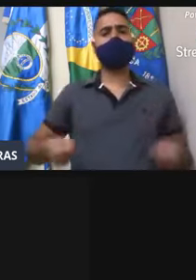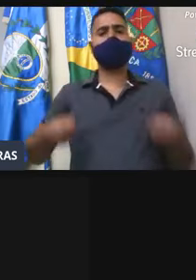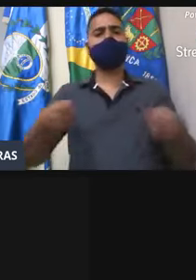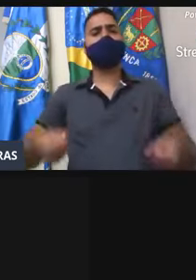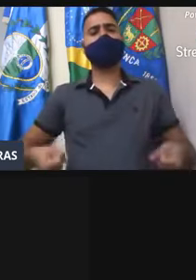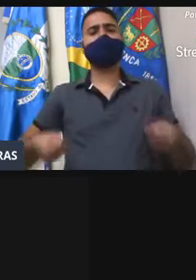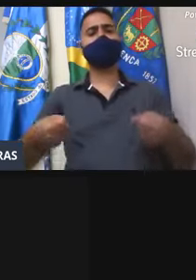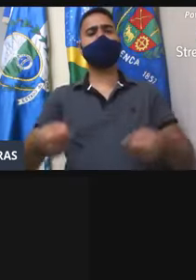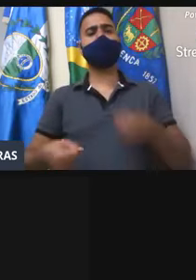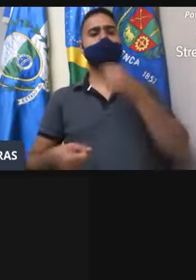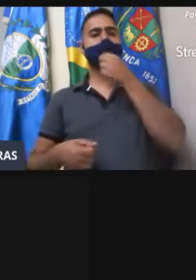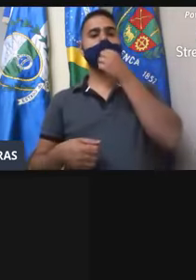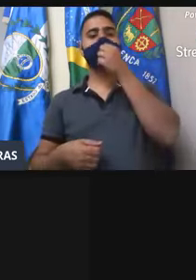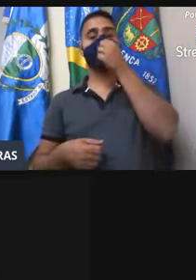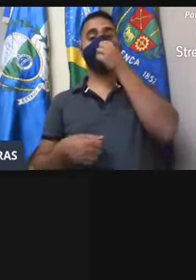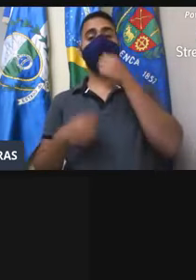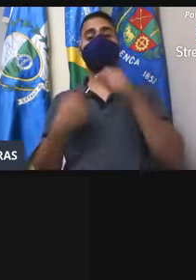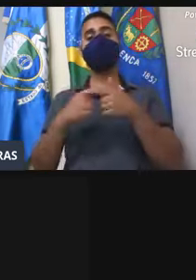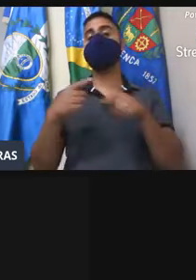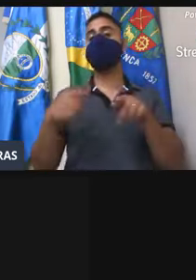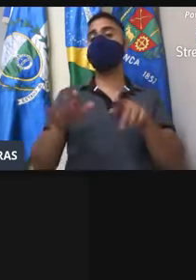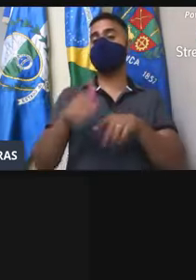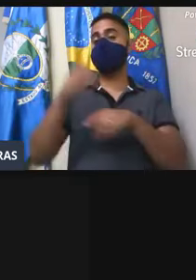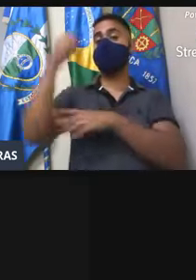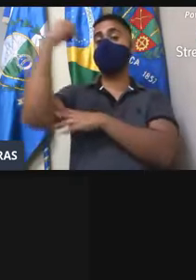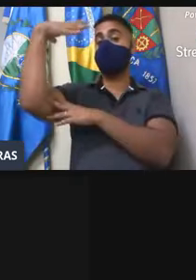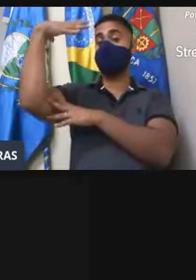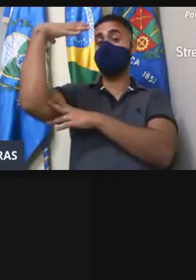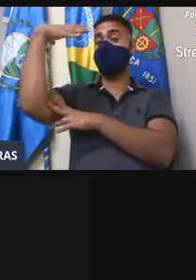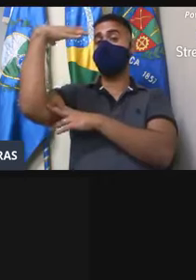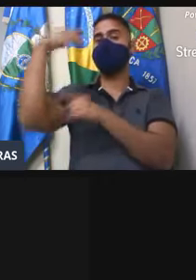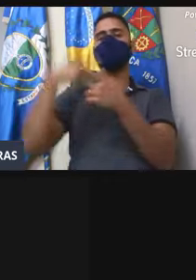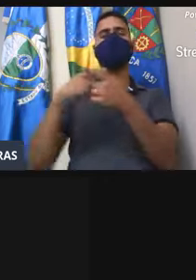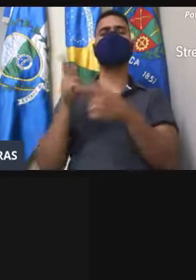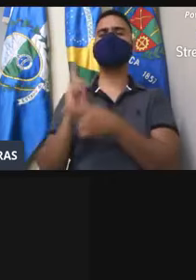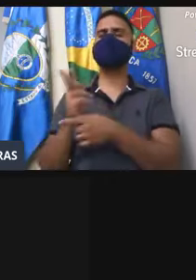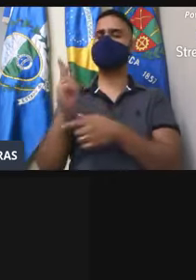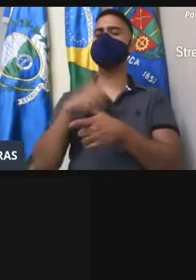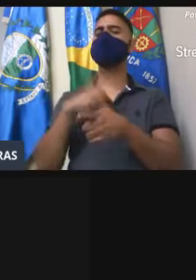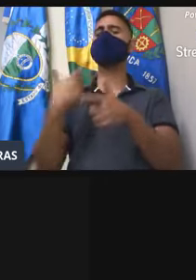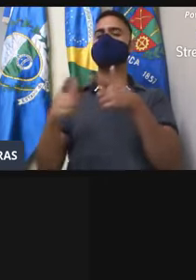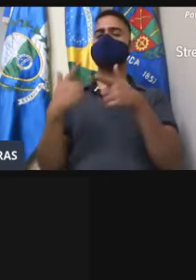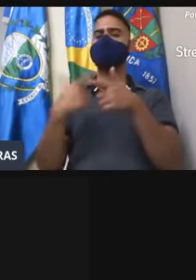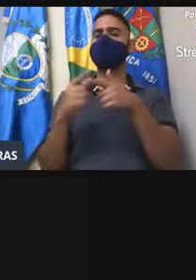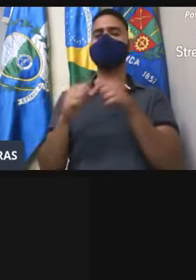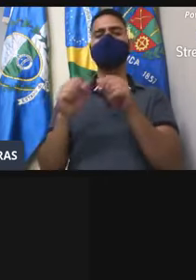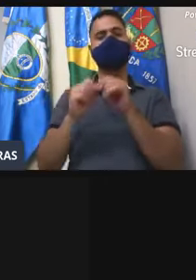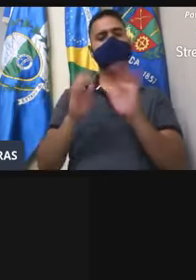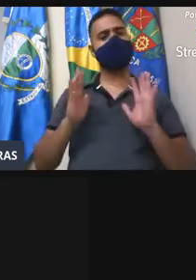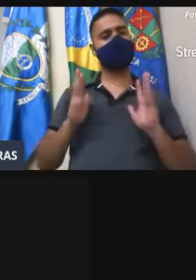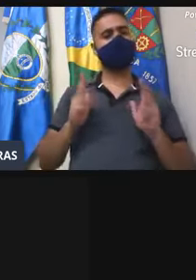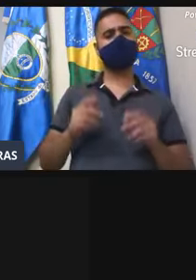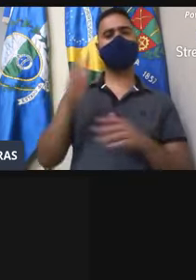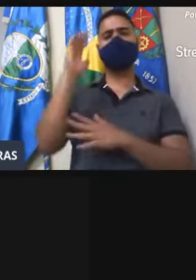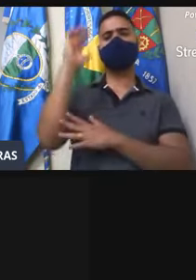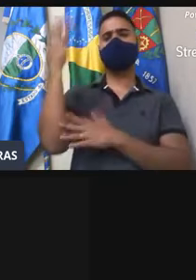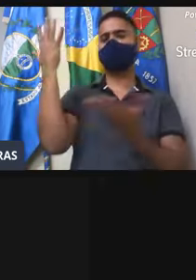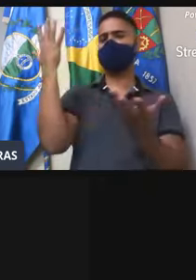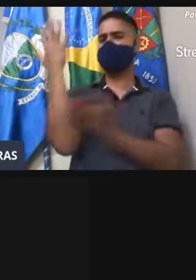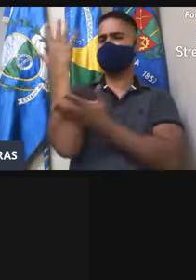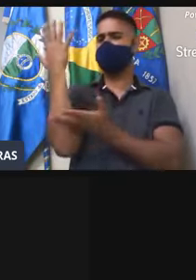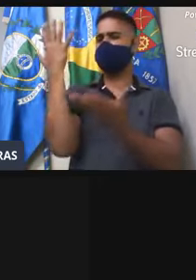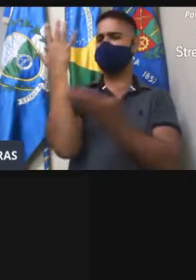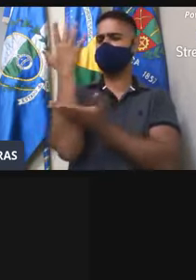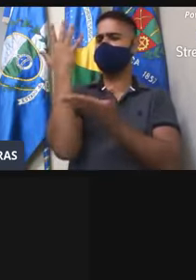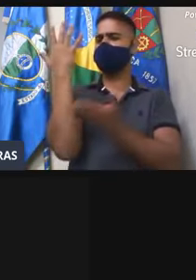Melhorar também a qualidade da iluminação pública ali, trocando as lâmpadas regularmente, porque vive com problema. fazer uma limpezinha, cortar aquelas árvores que estão fechando ali